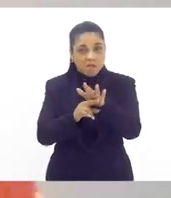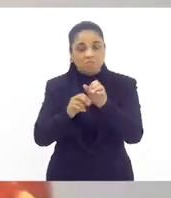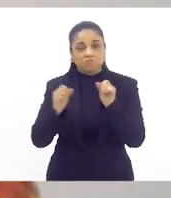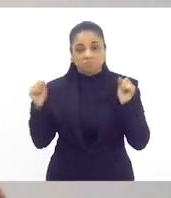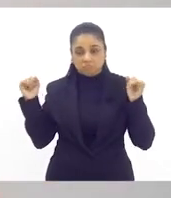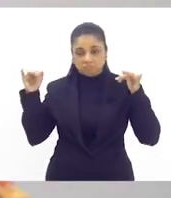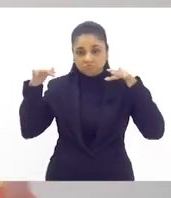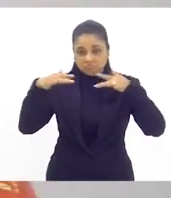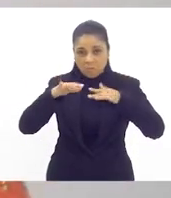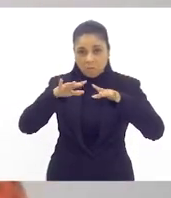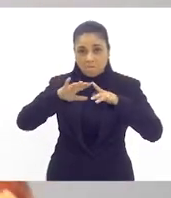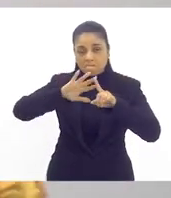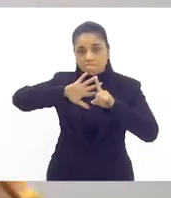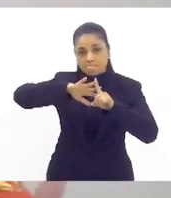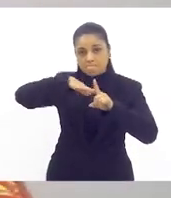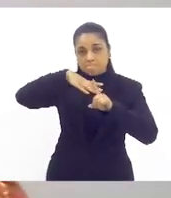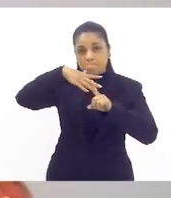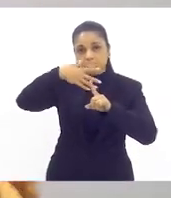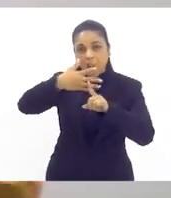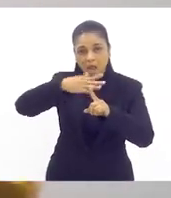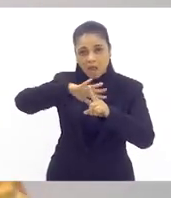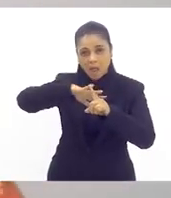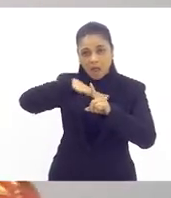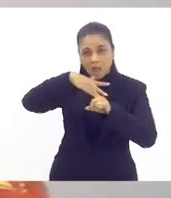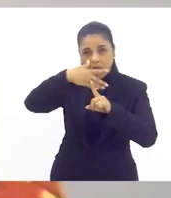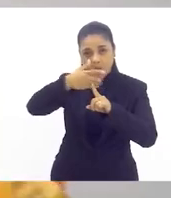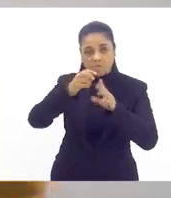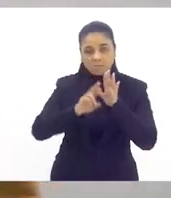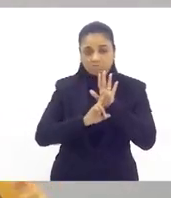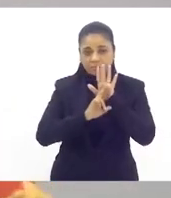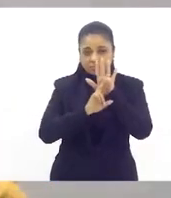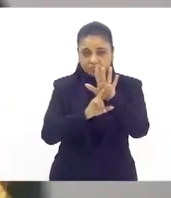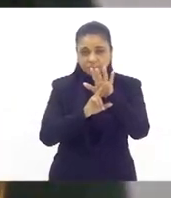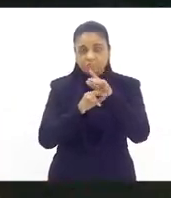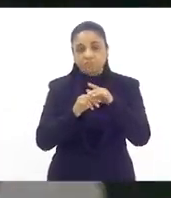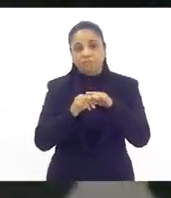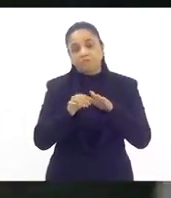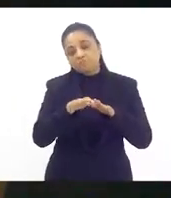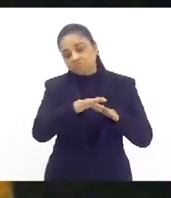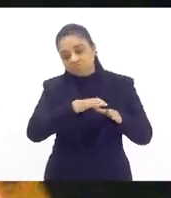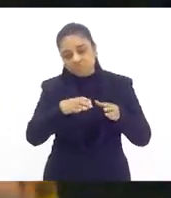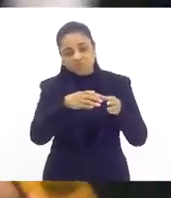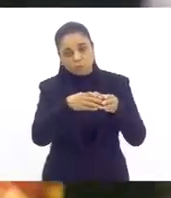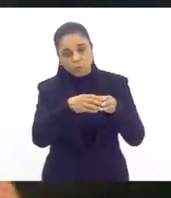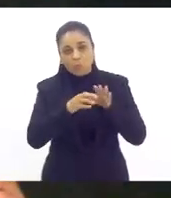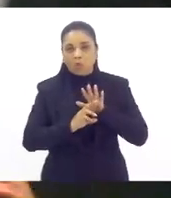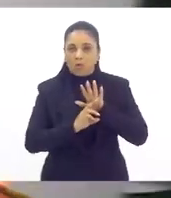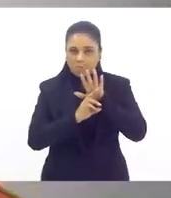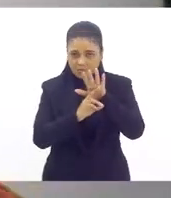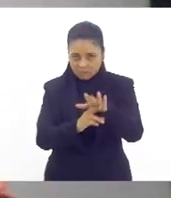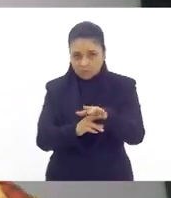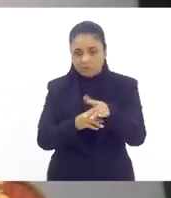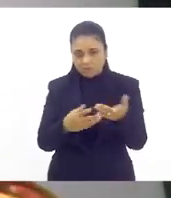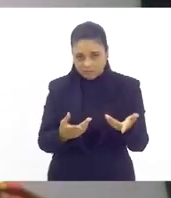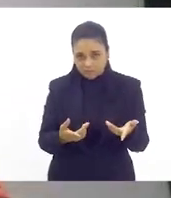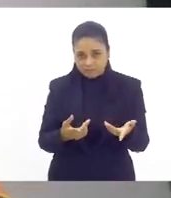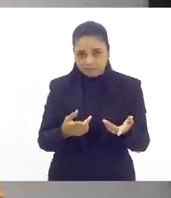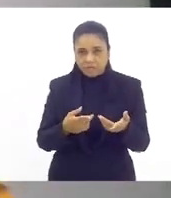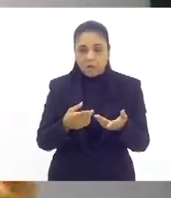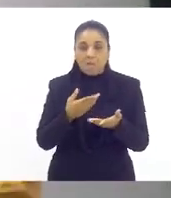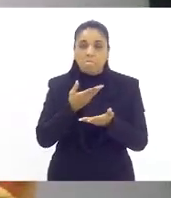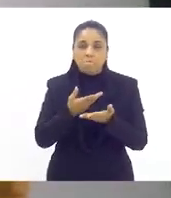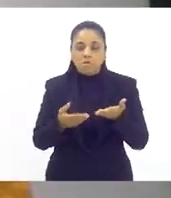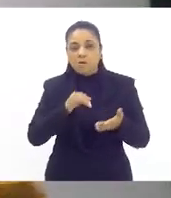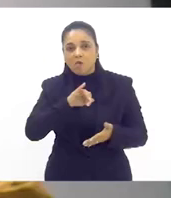multiplicado pelas suas bases pelos segmentos que as pessoas aqui representam então não poderia deixar não poderia perder